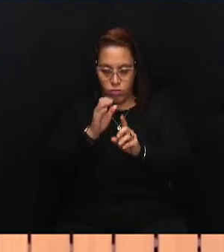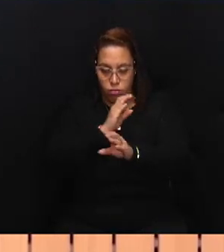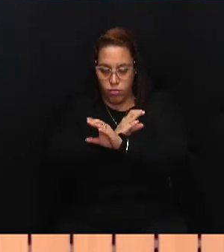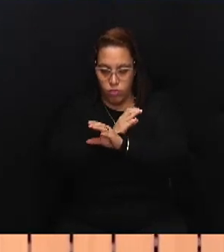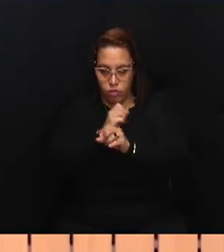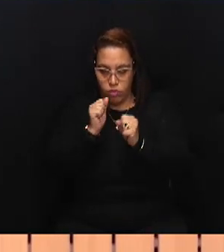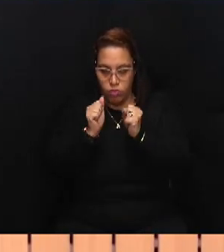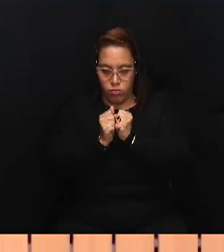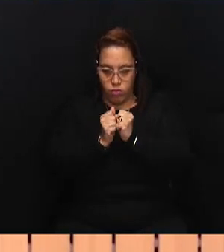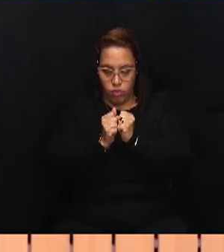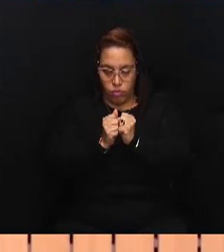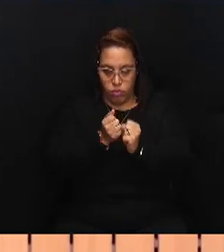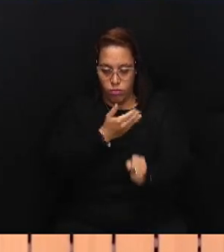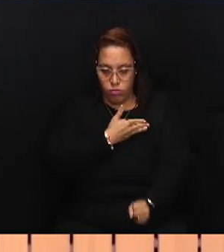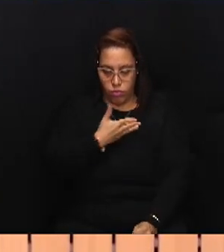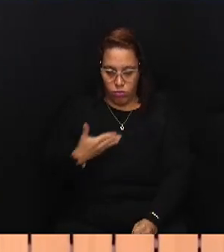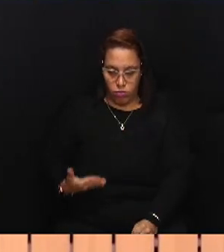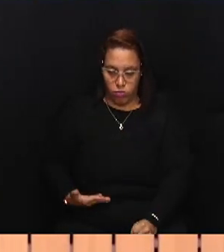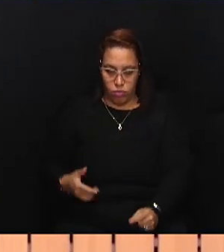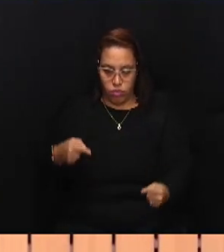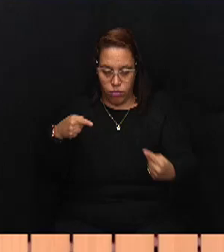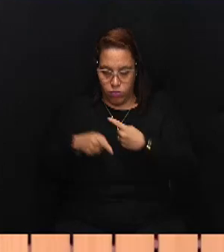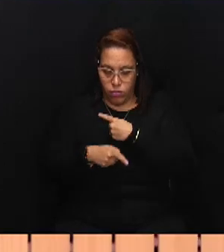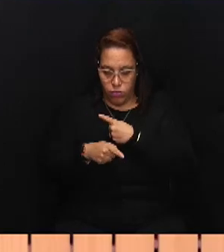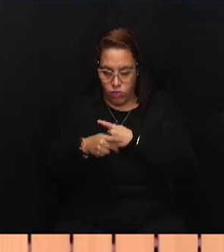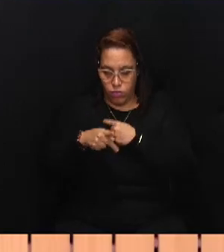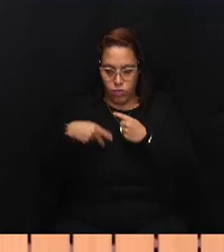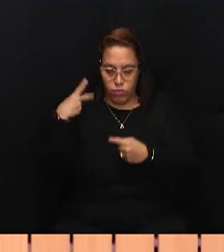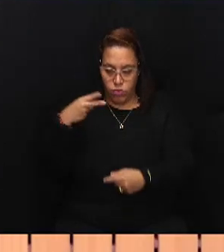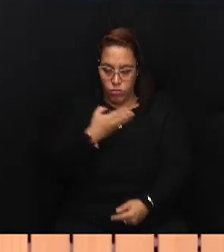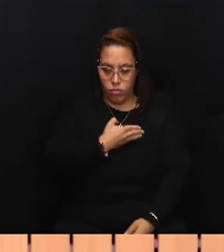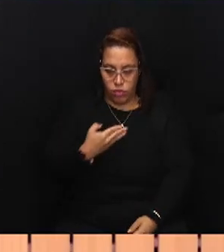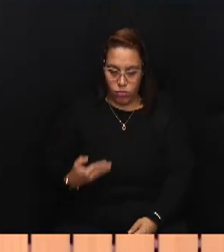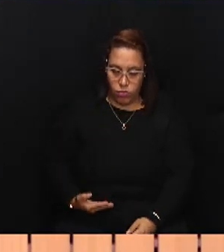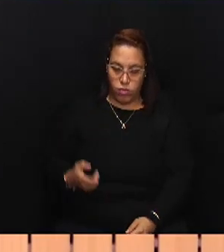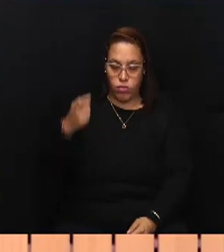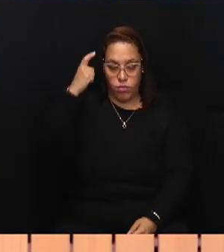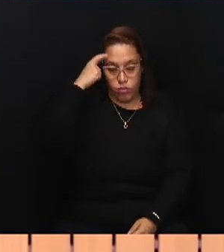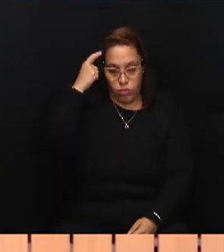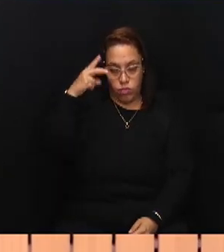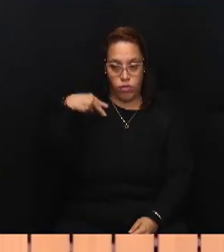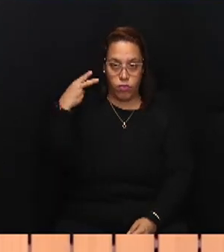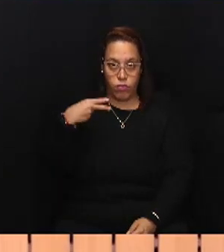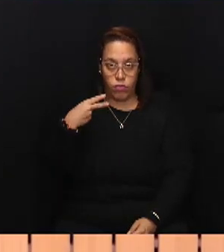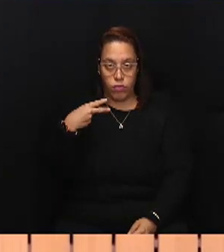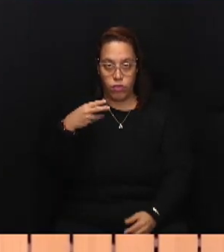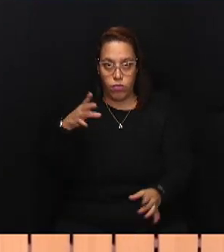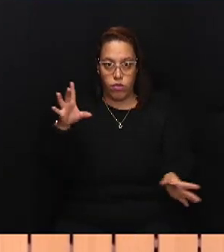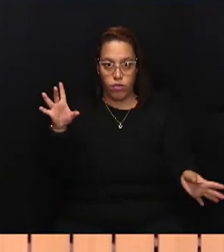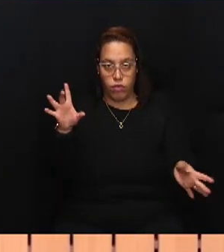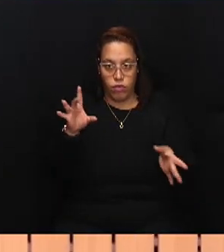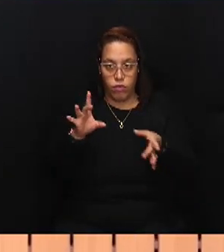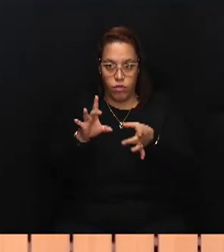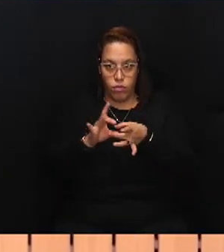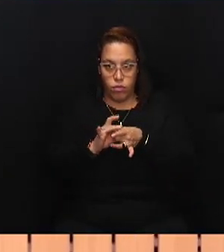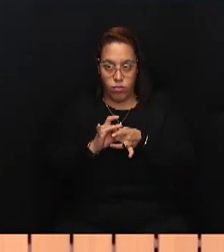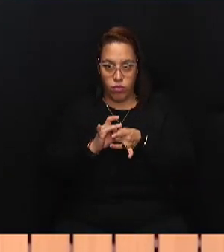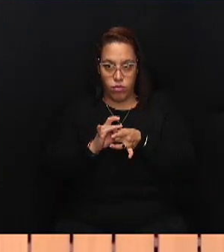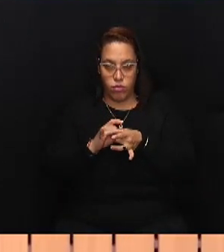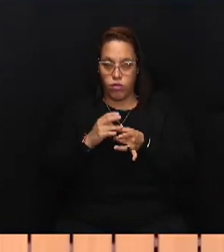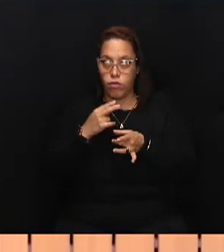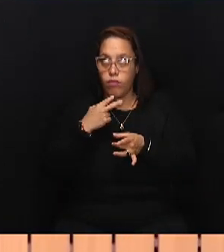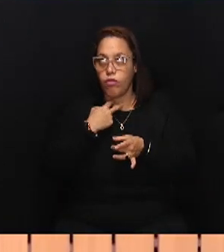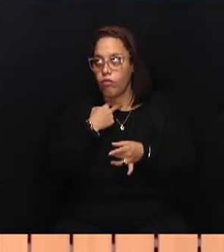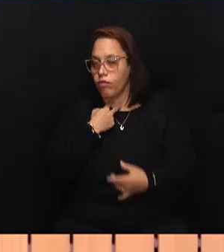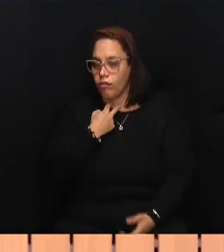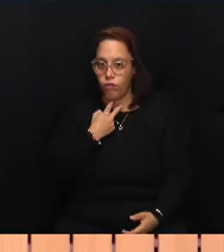público, o enfrentamento e a defesa da política pública. E pensar em políticas integradas. Não pode